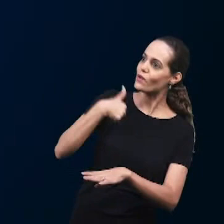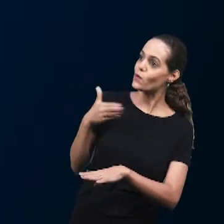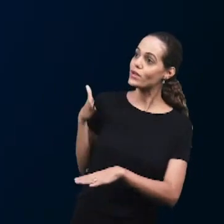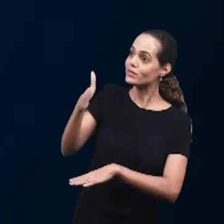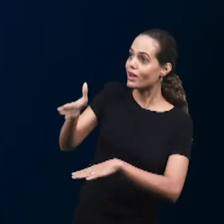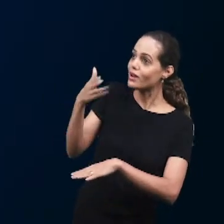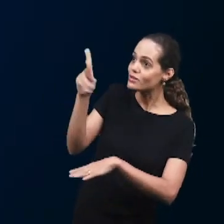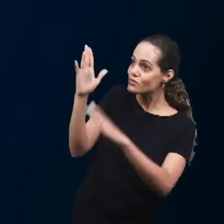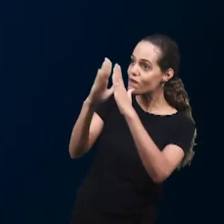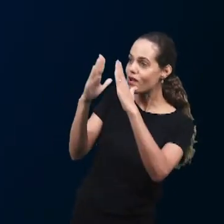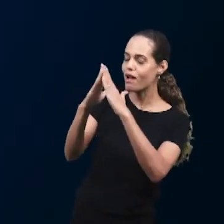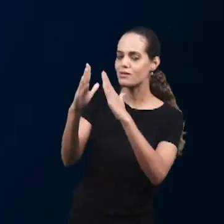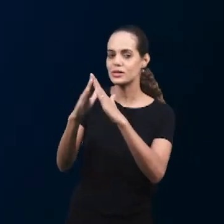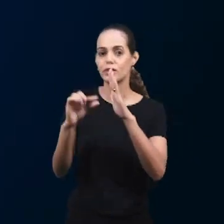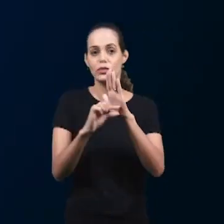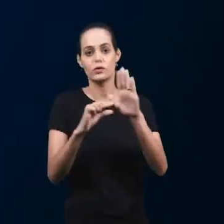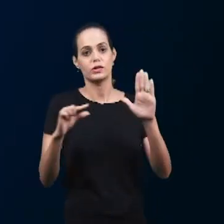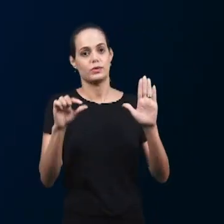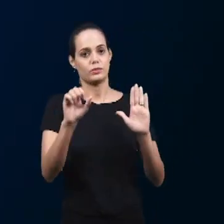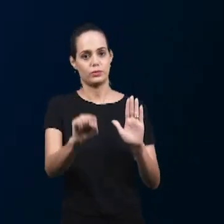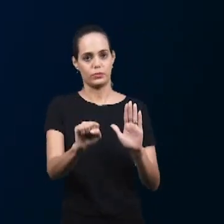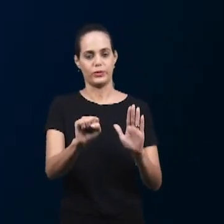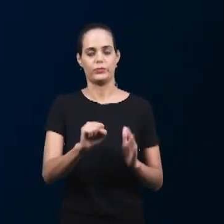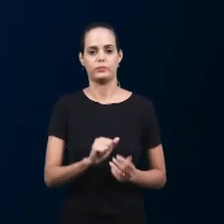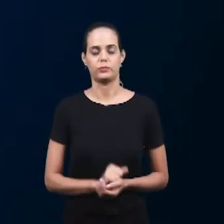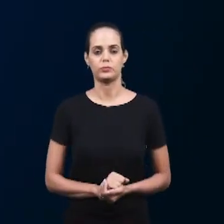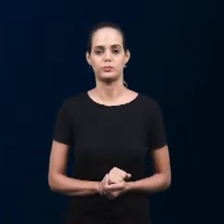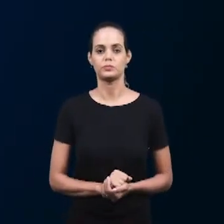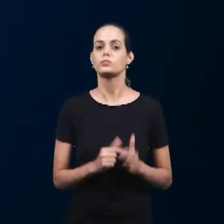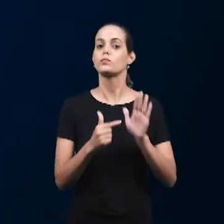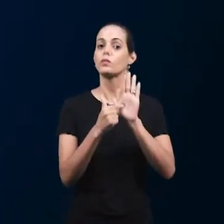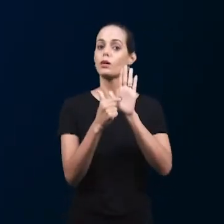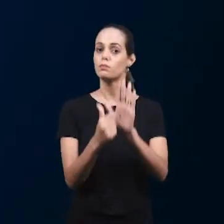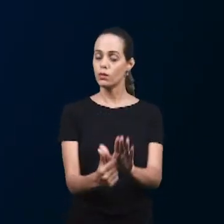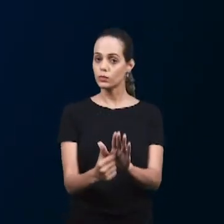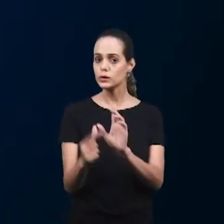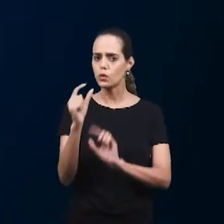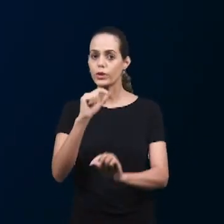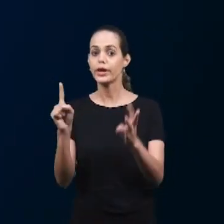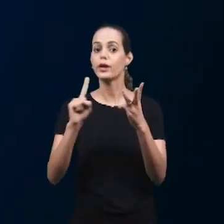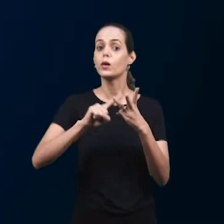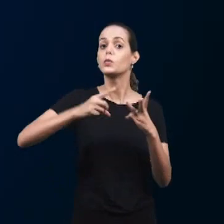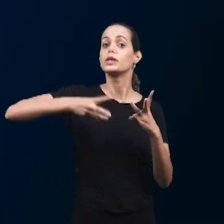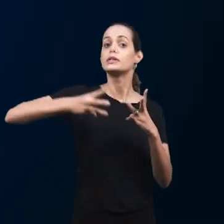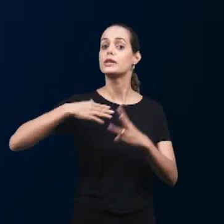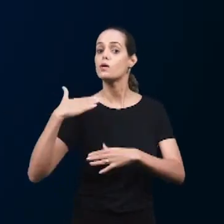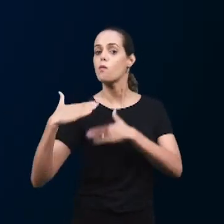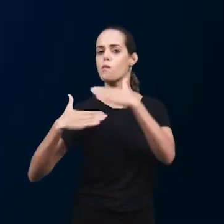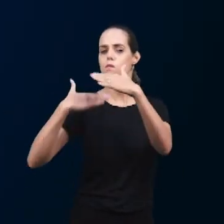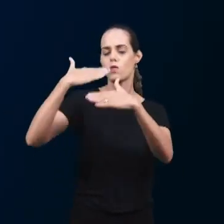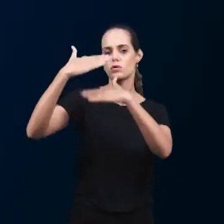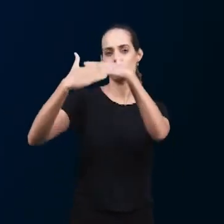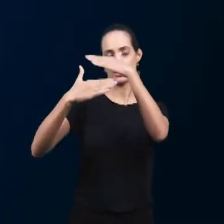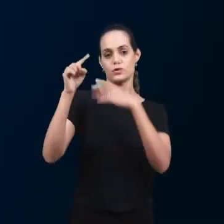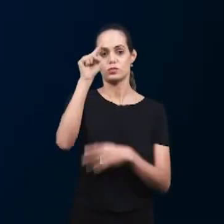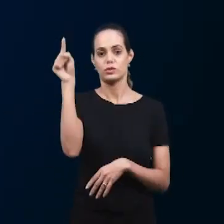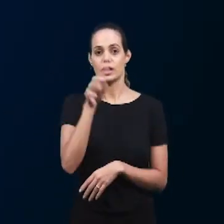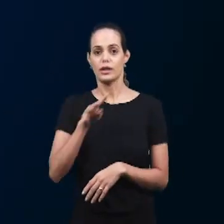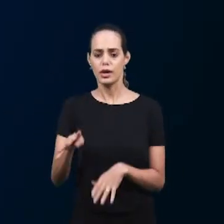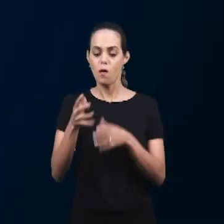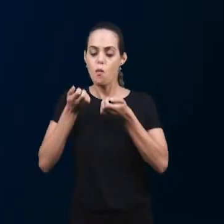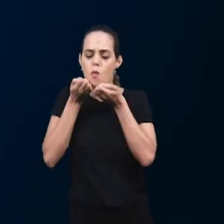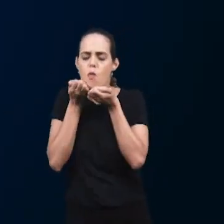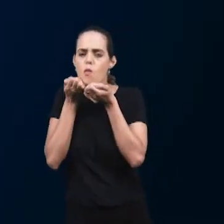sua casa. E o versículo 8 fala daquilo que foi o processo na vida de Zaqueu, quando Zaqueu